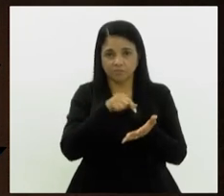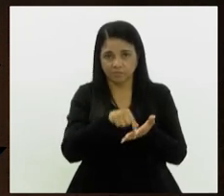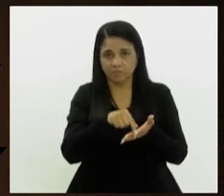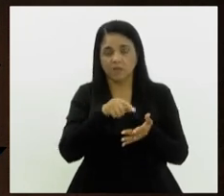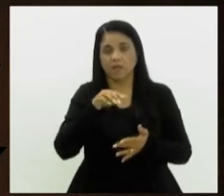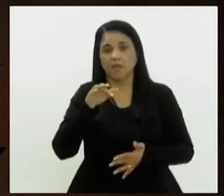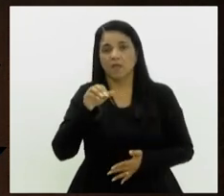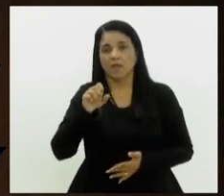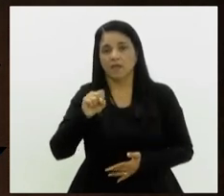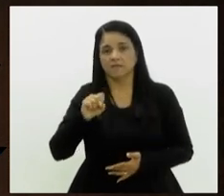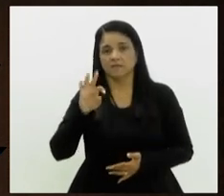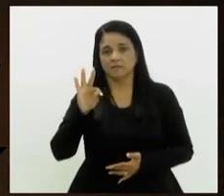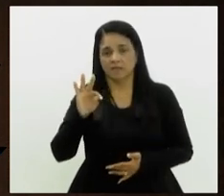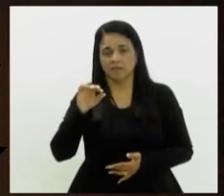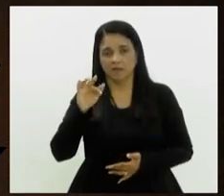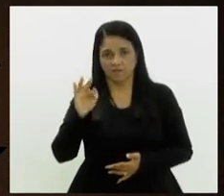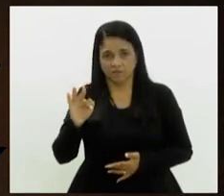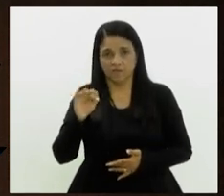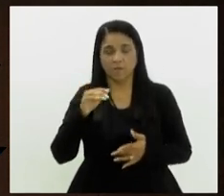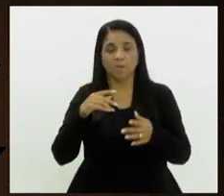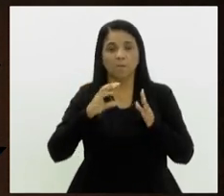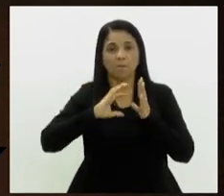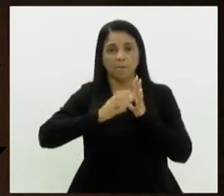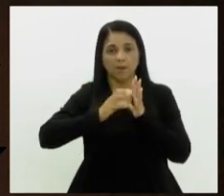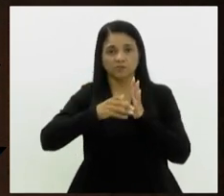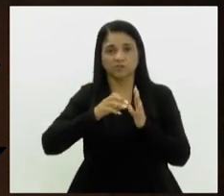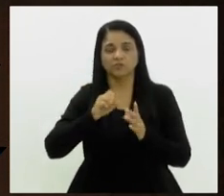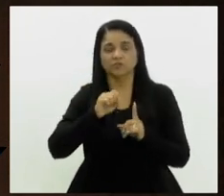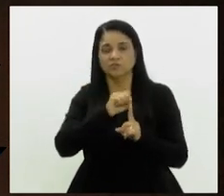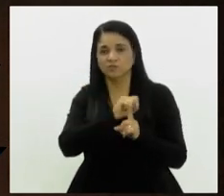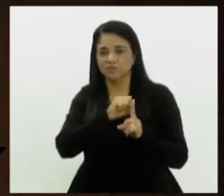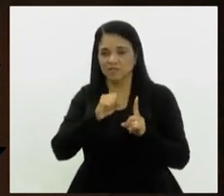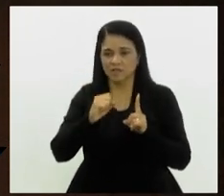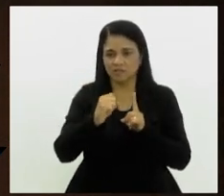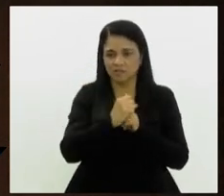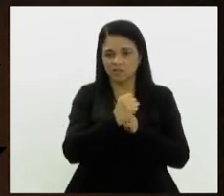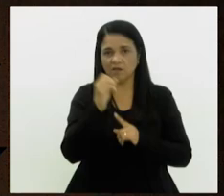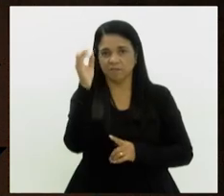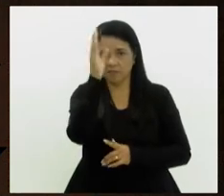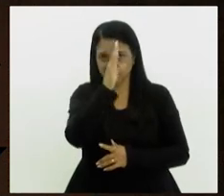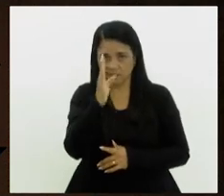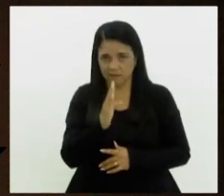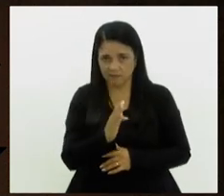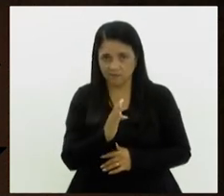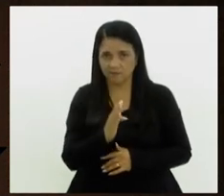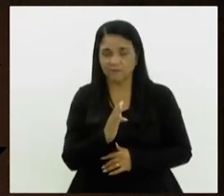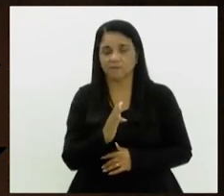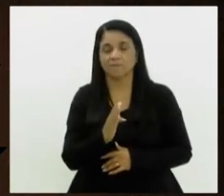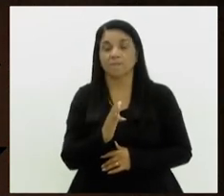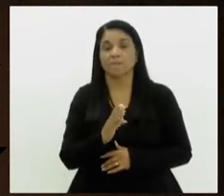do PSB, Partido Socialista Brasileiro, se eu não me engano, a quem...